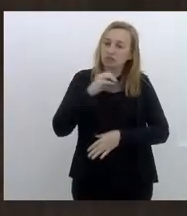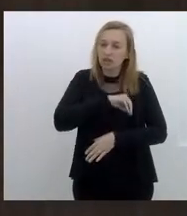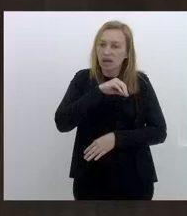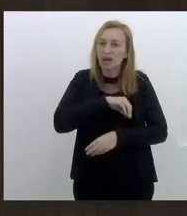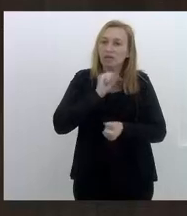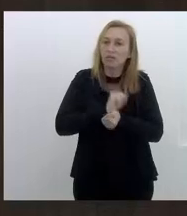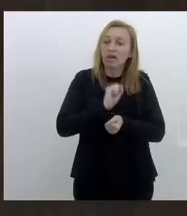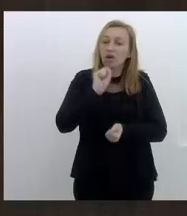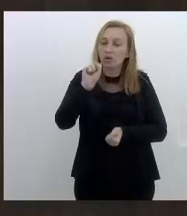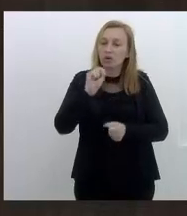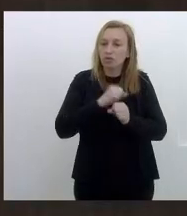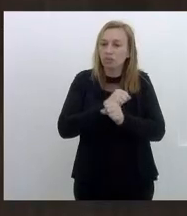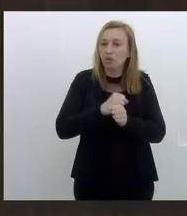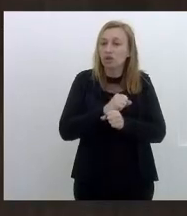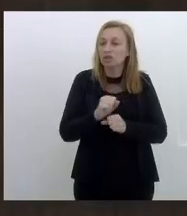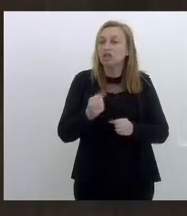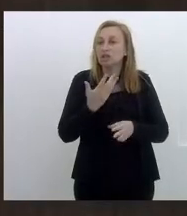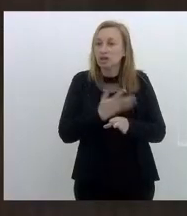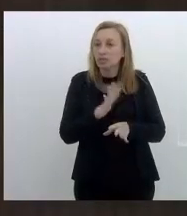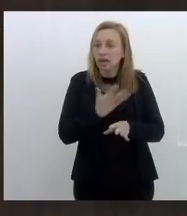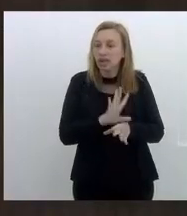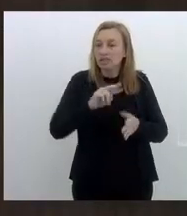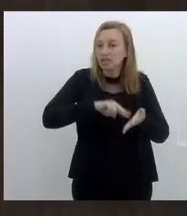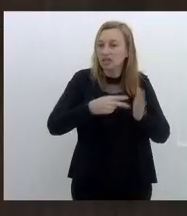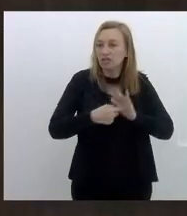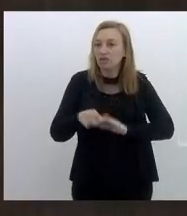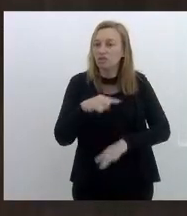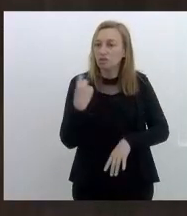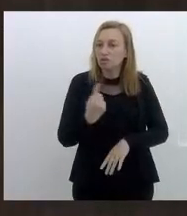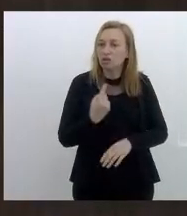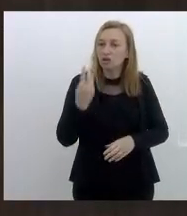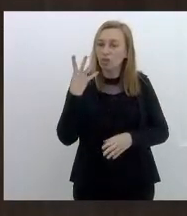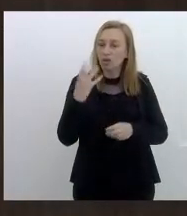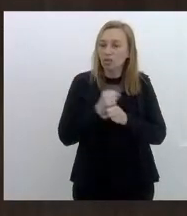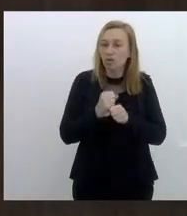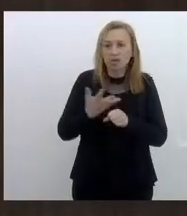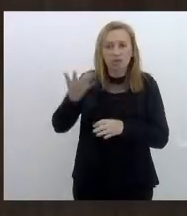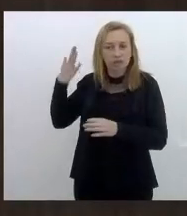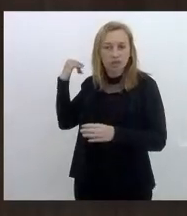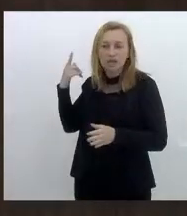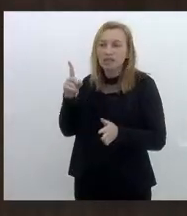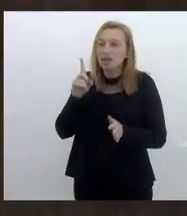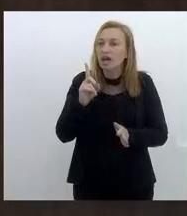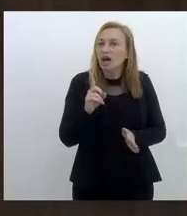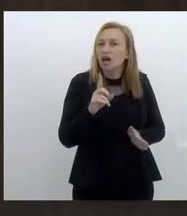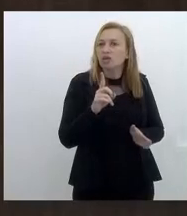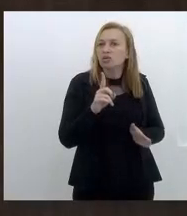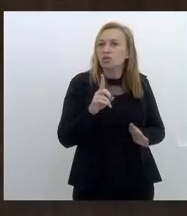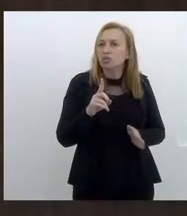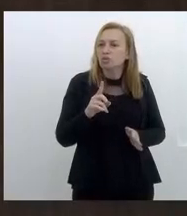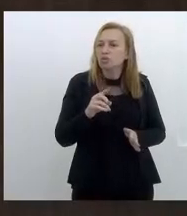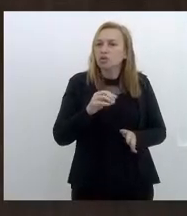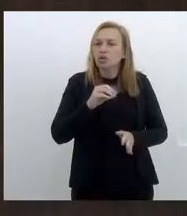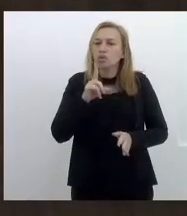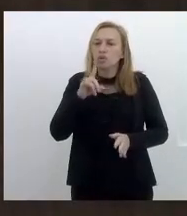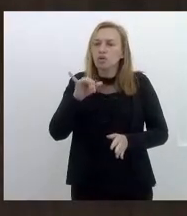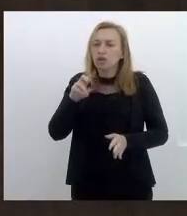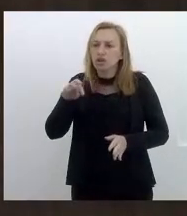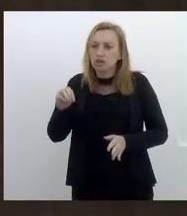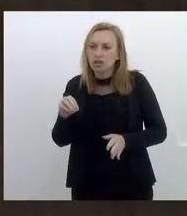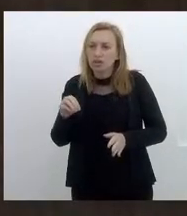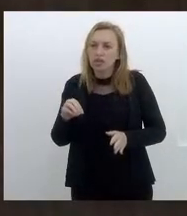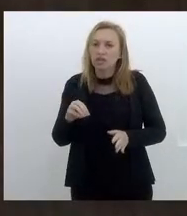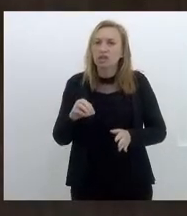salários congelados há oito anos que na prática significa que quando a gente a porta nos atrás teve a redução é teve o aumento da alíquota previdenciária